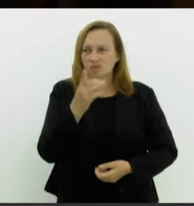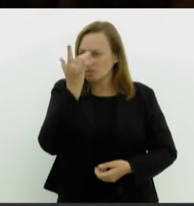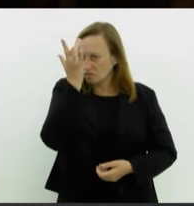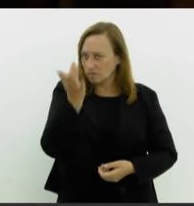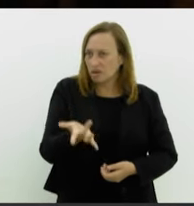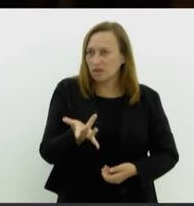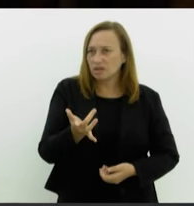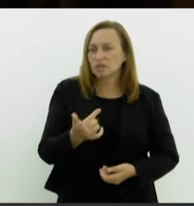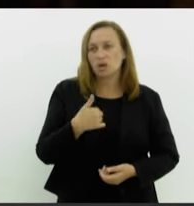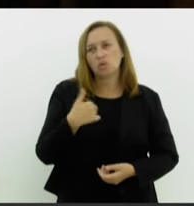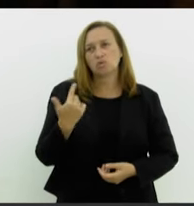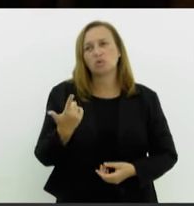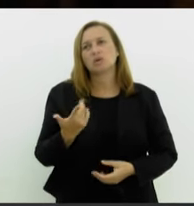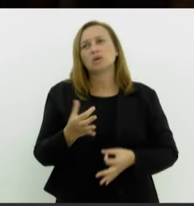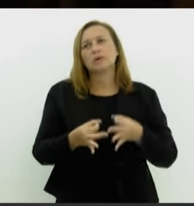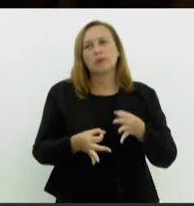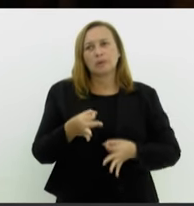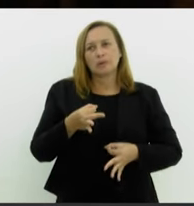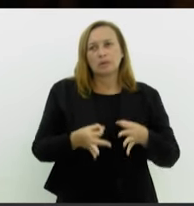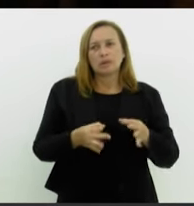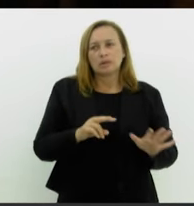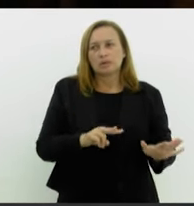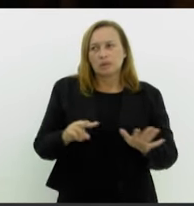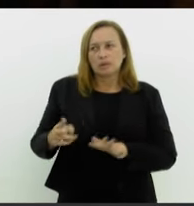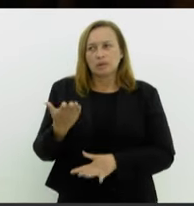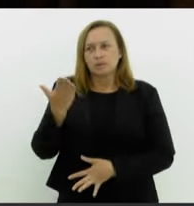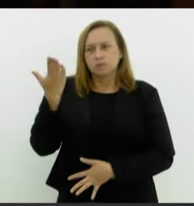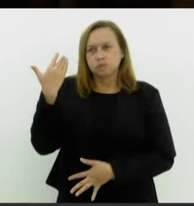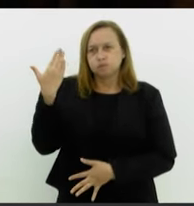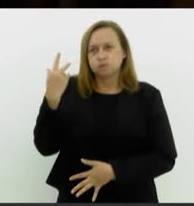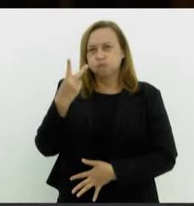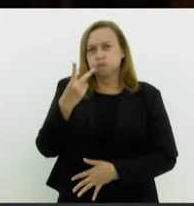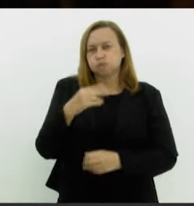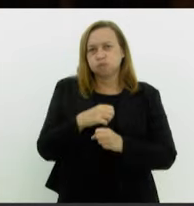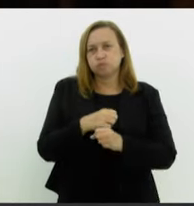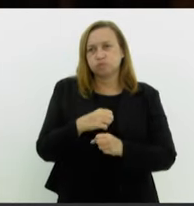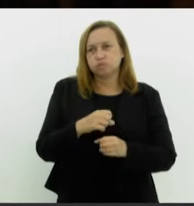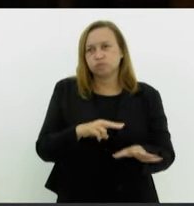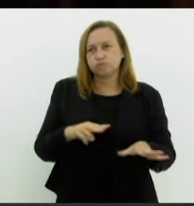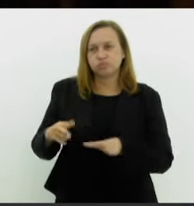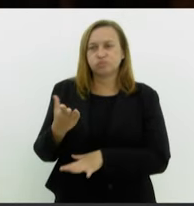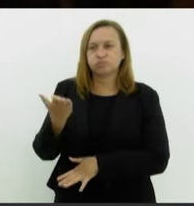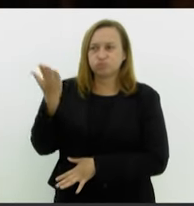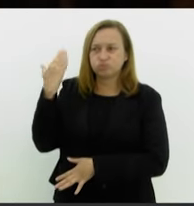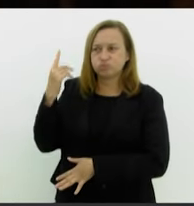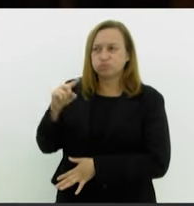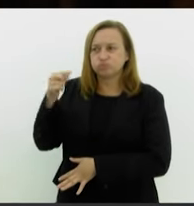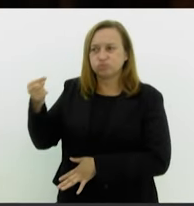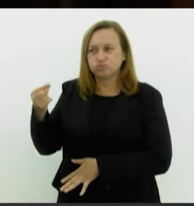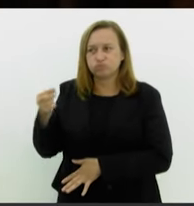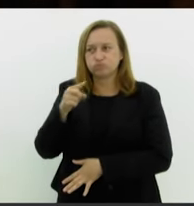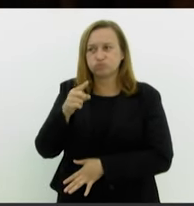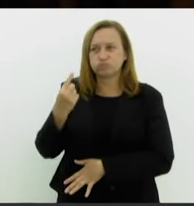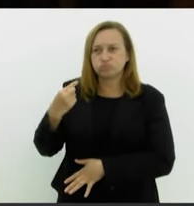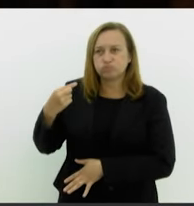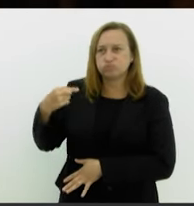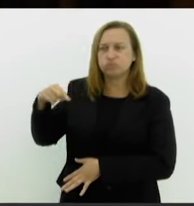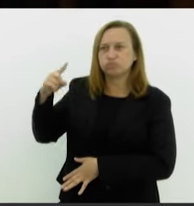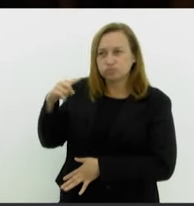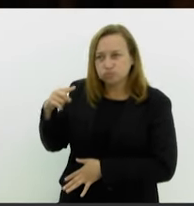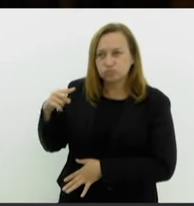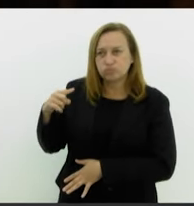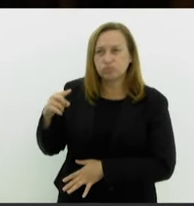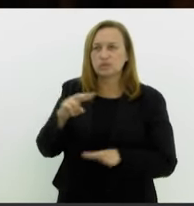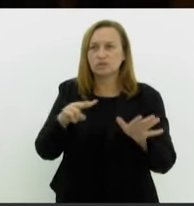eu julguei um caso semana passada há duas semanas atrás e julguei um outro na outra semana e